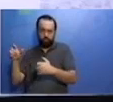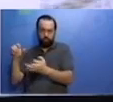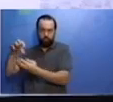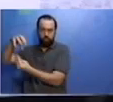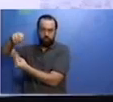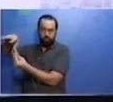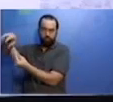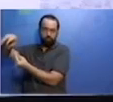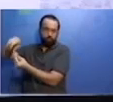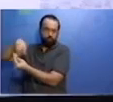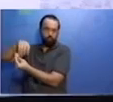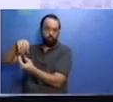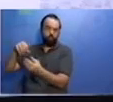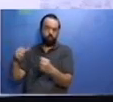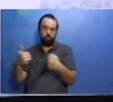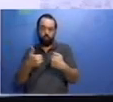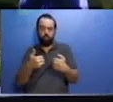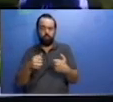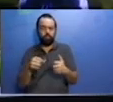vegetal do animal.